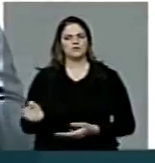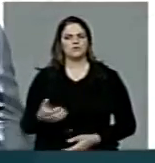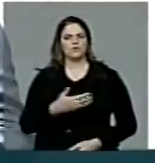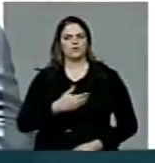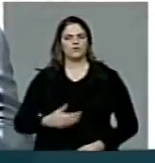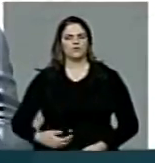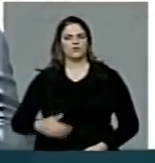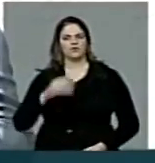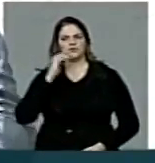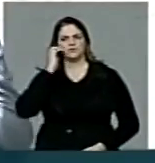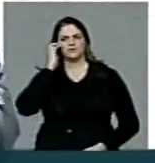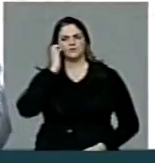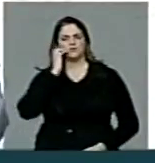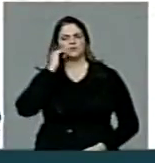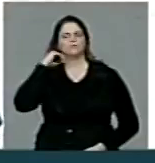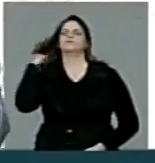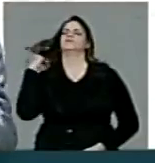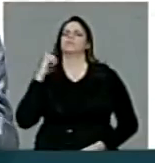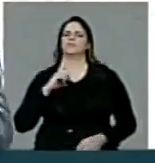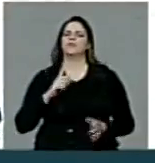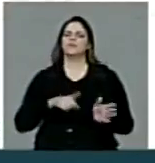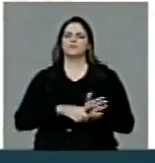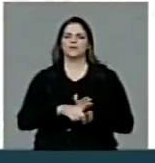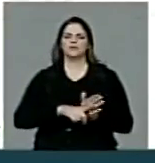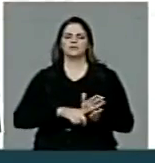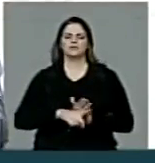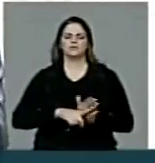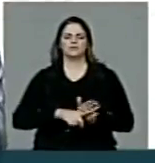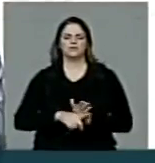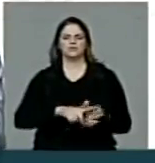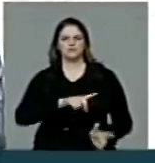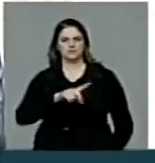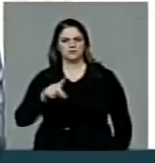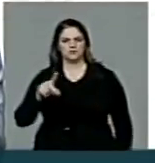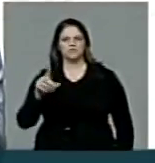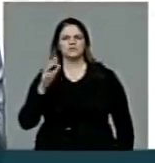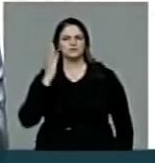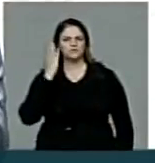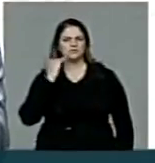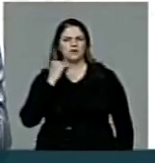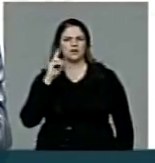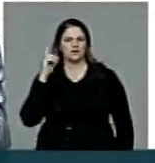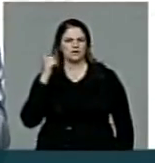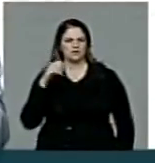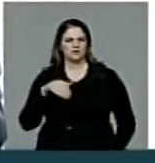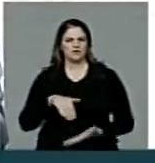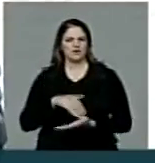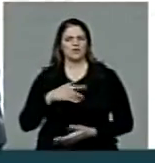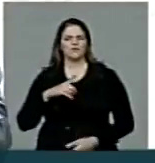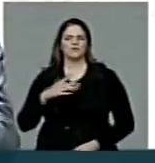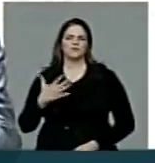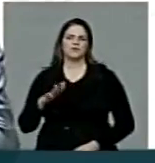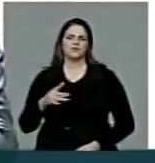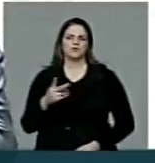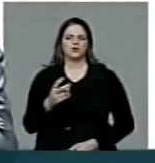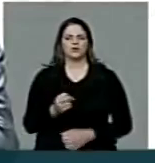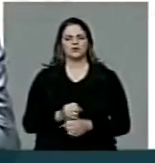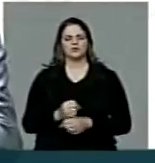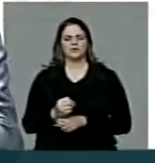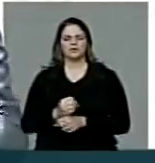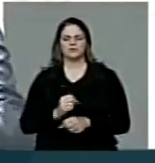Há estudos que mostram que nós ficamos aí, você foi secretário, nós ficamos em termos de 2 anos